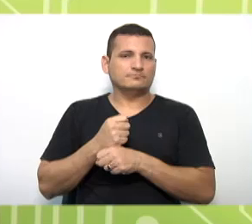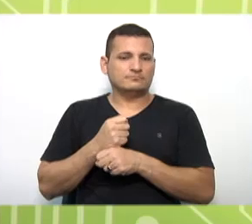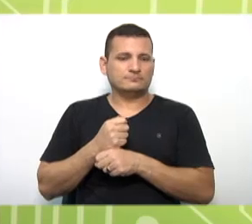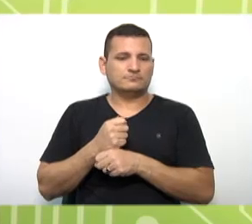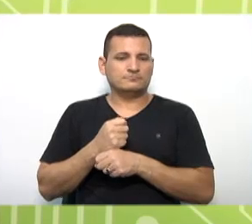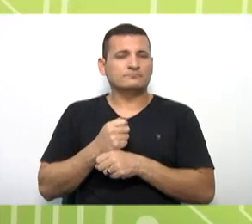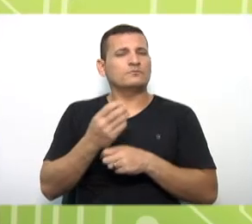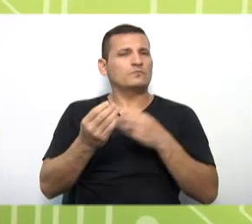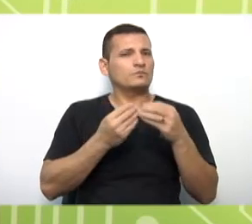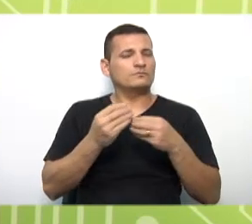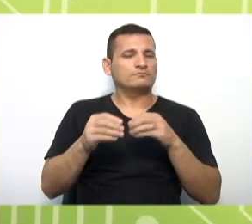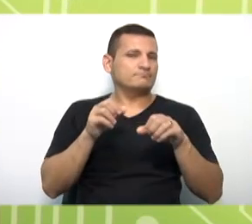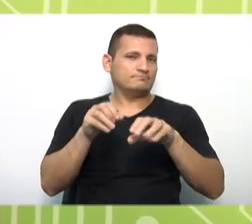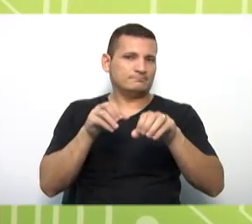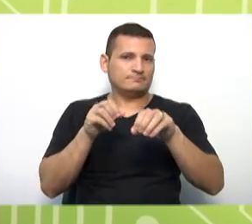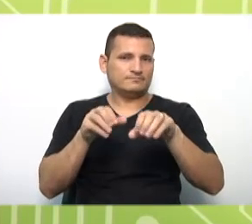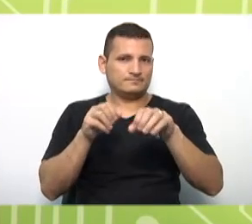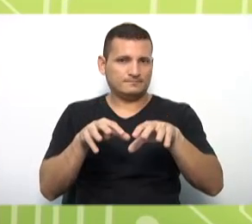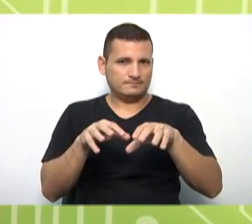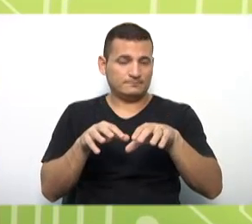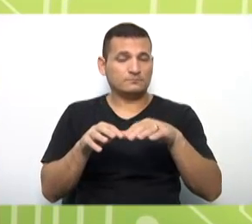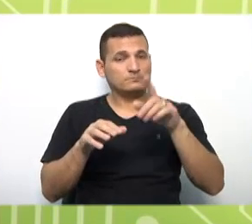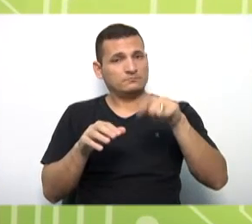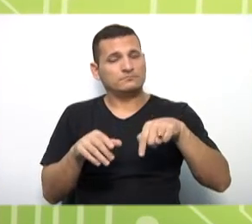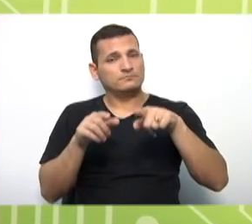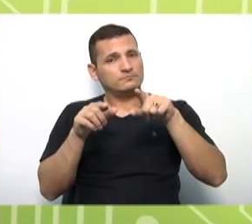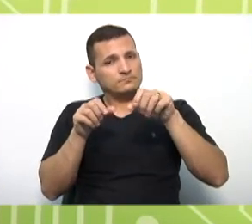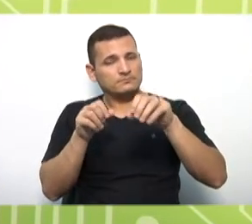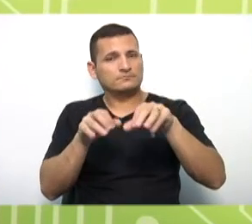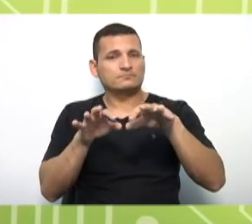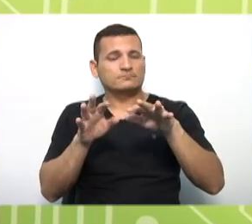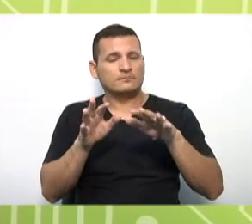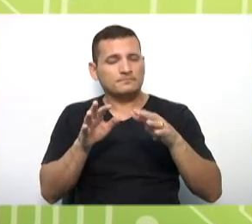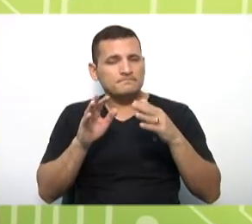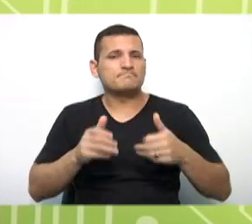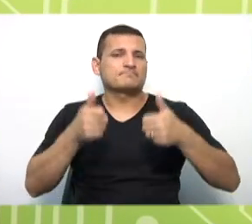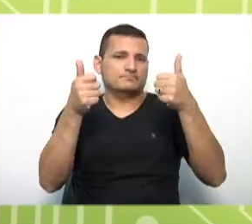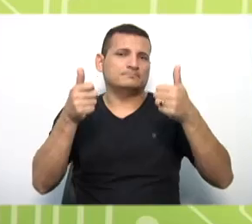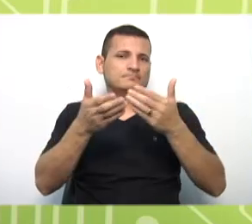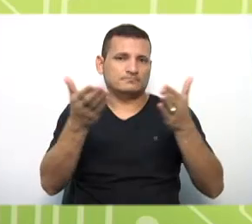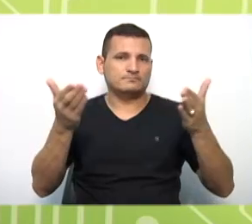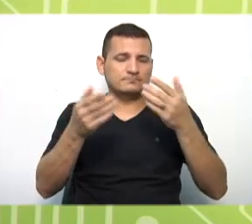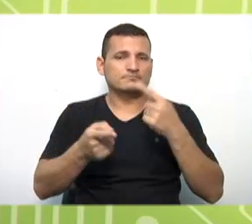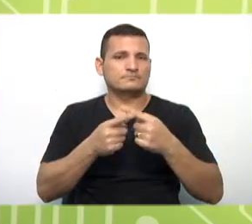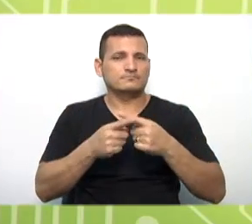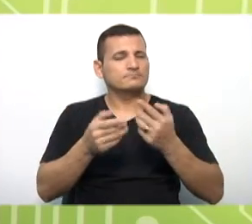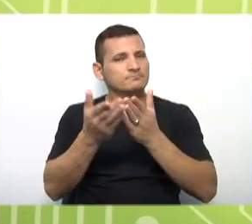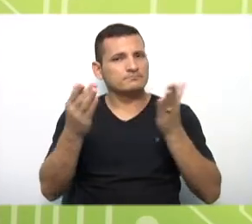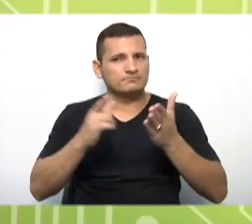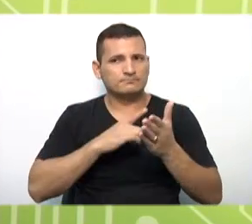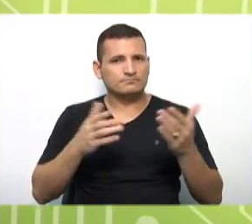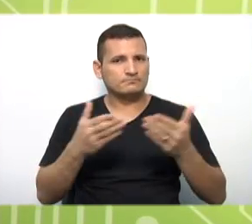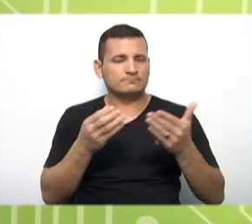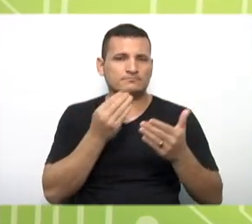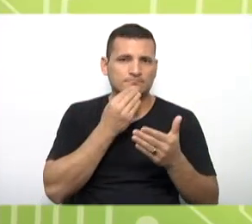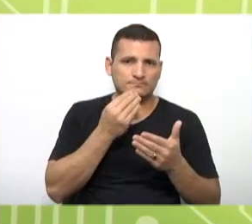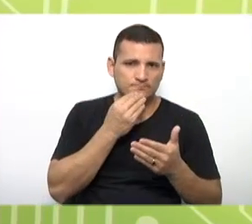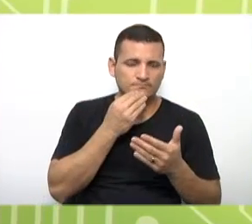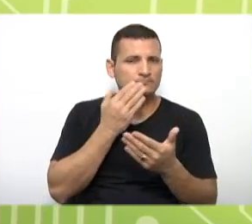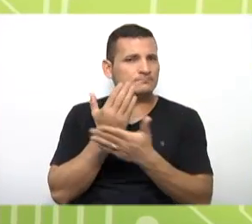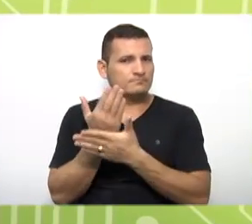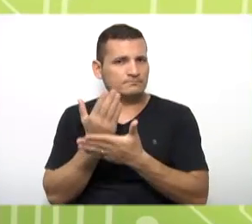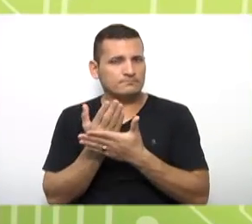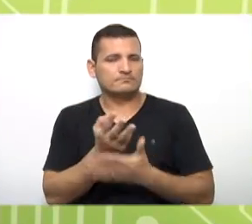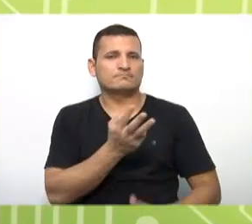oferta do ensino de vocês. E aí essa mudança melhorou para vocês, porque vocês estão tendo a oportunidade de estar fazendo o ensino médio e estar